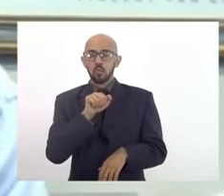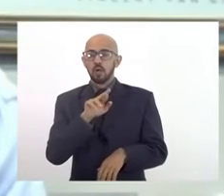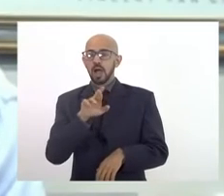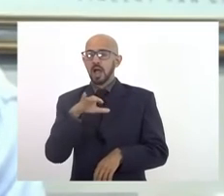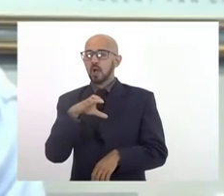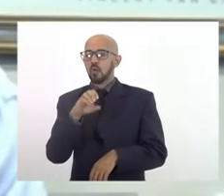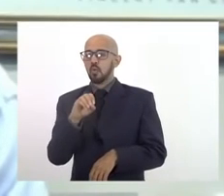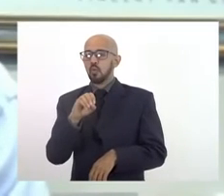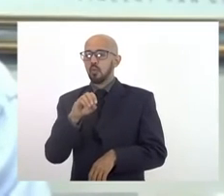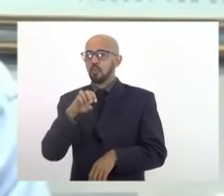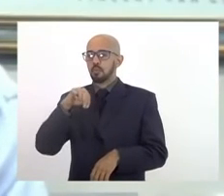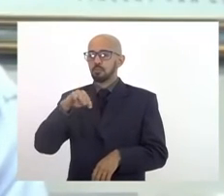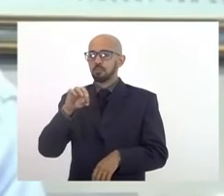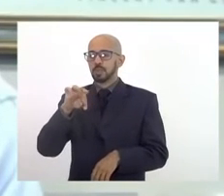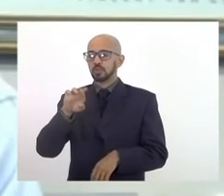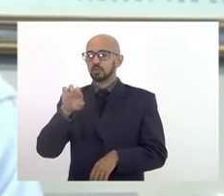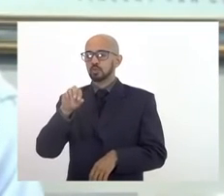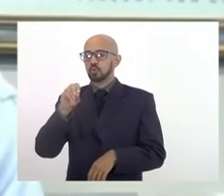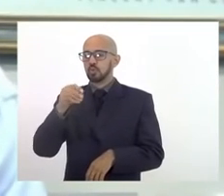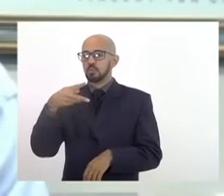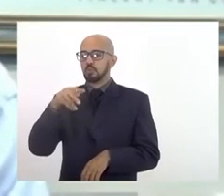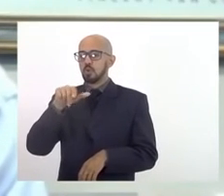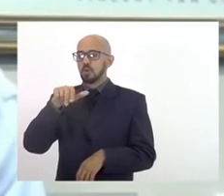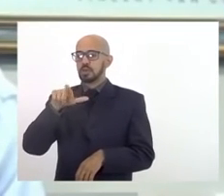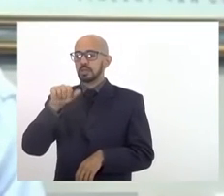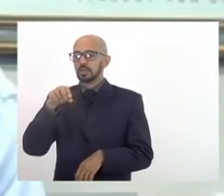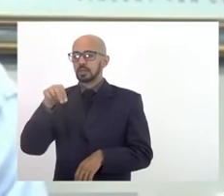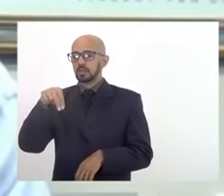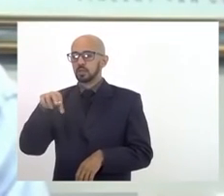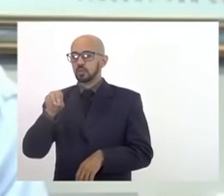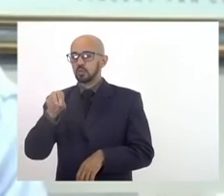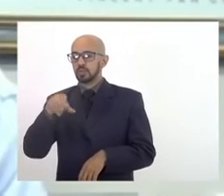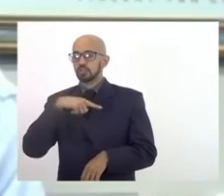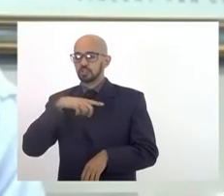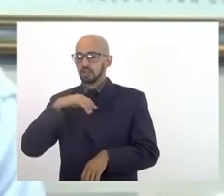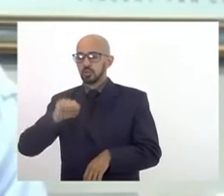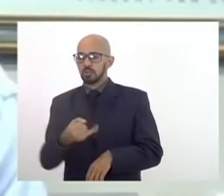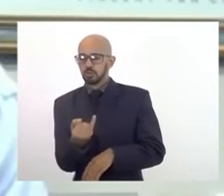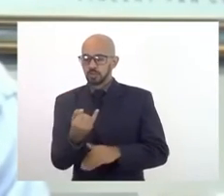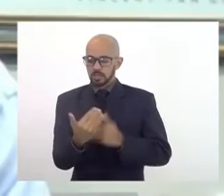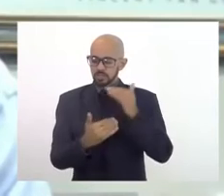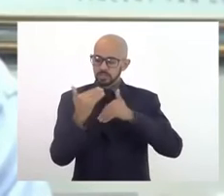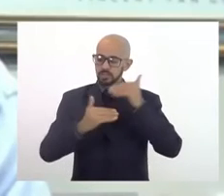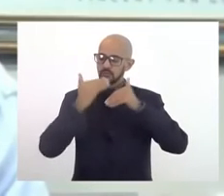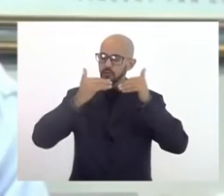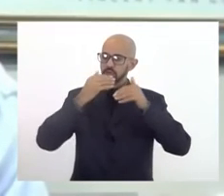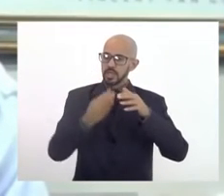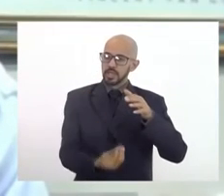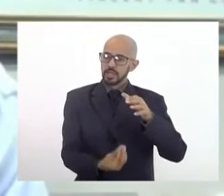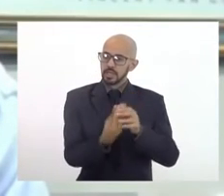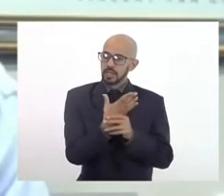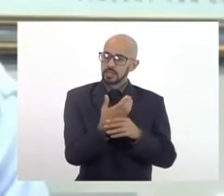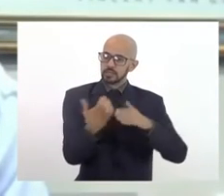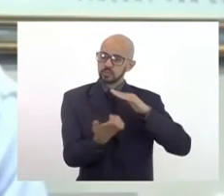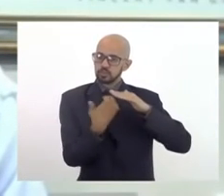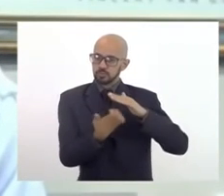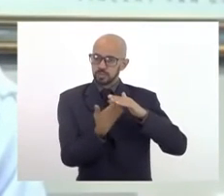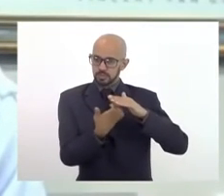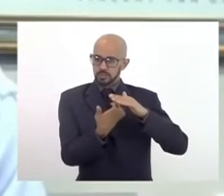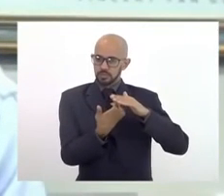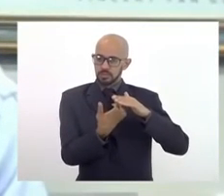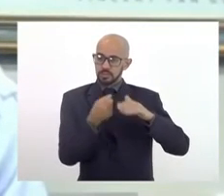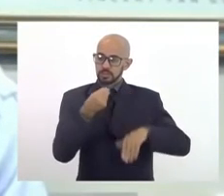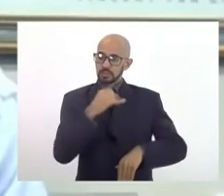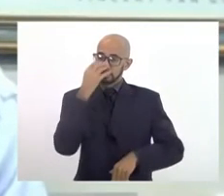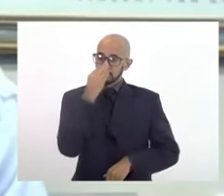é uma oportunidade de nós trazermos desenvolvimento, crescimento, instalação de indústrias, e nós não podemos perder que, se a gente continuar a deixar,